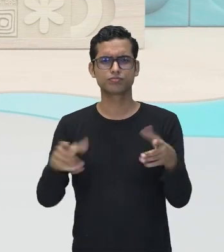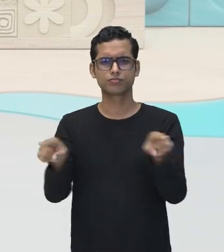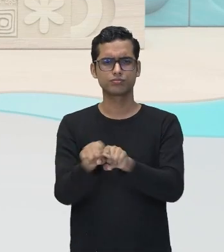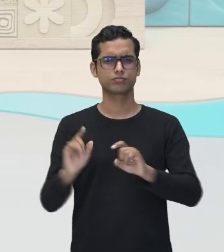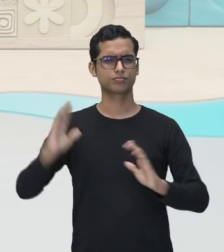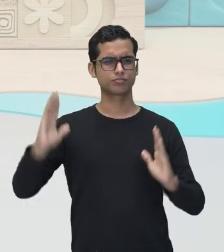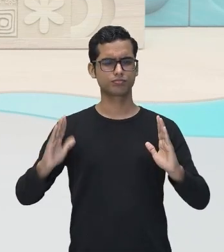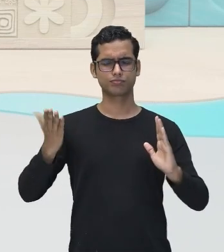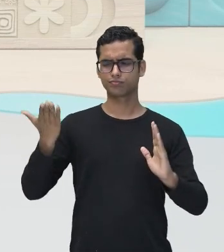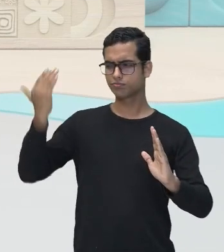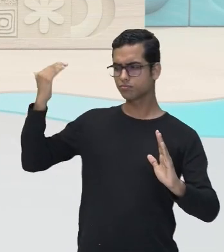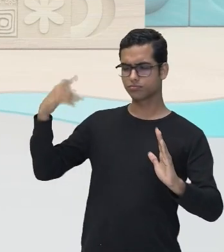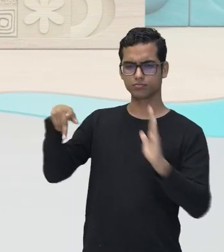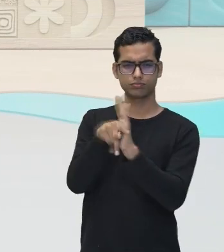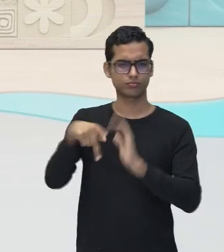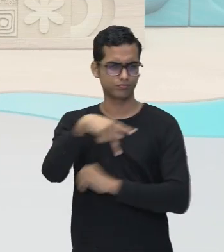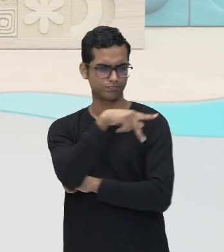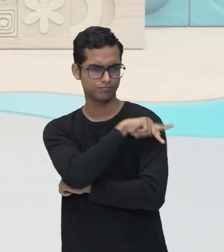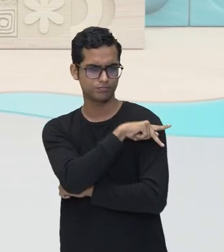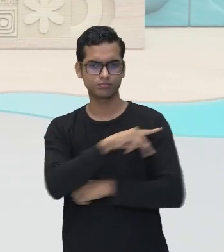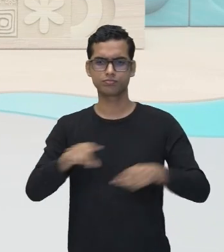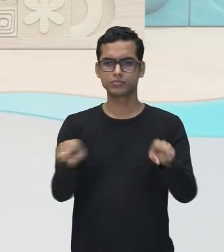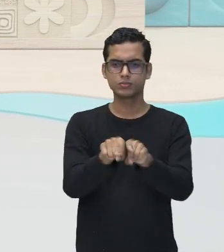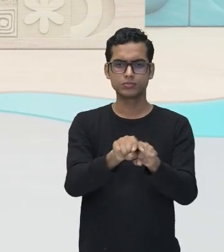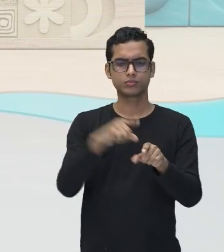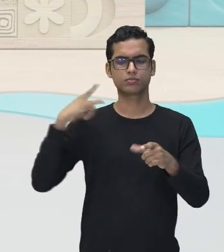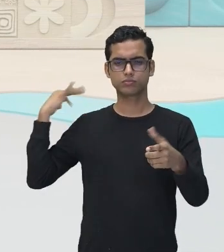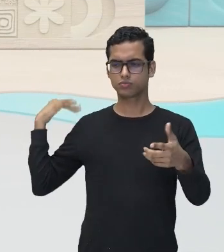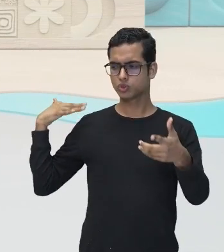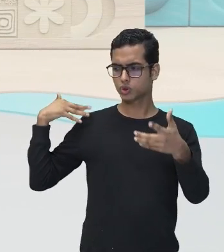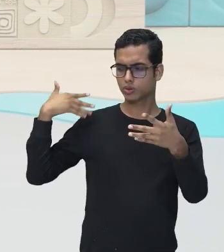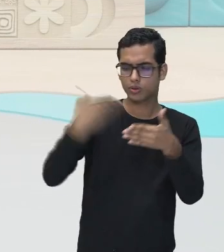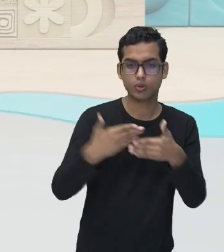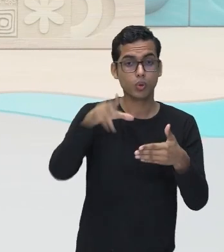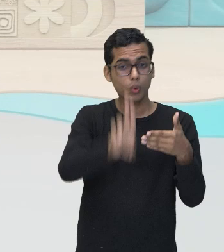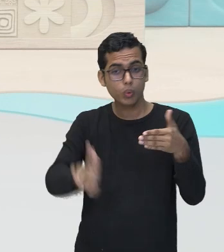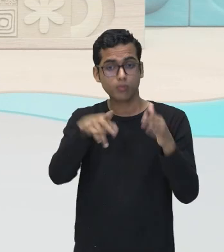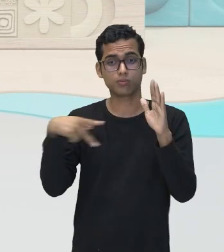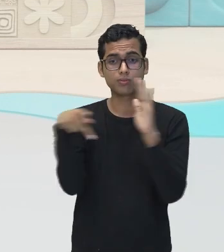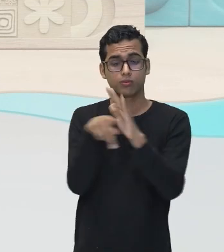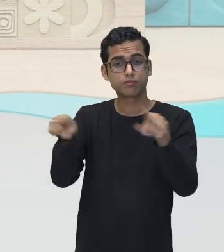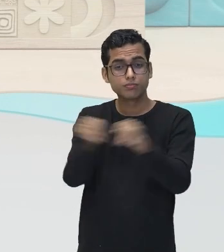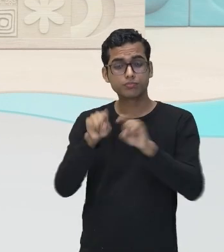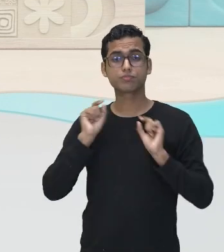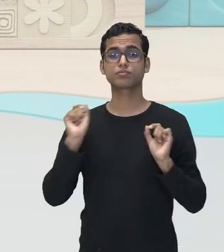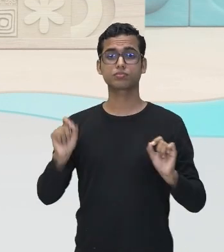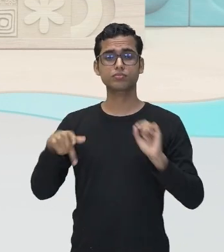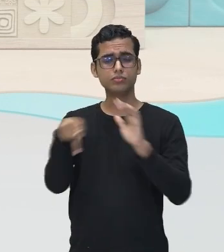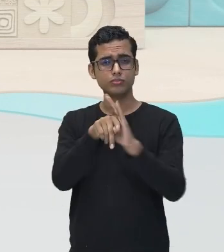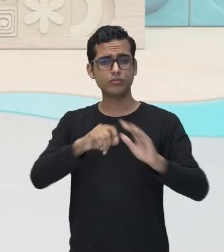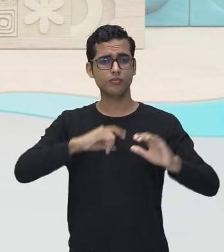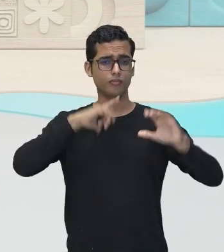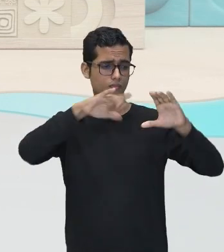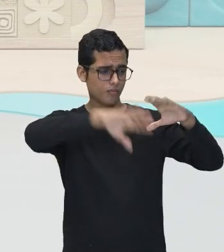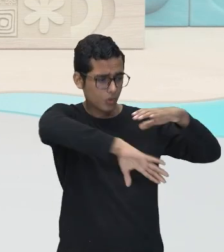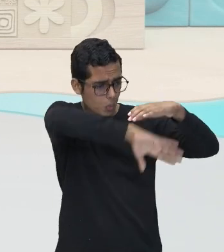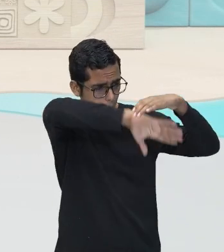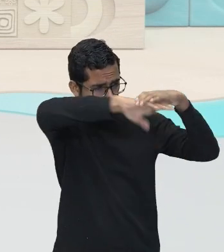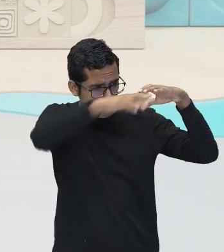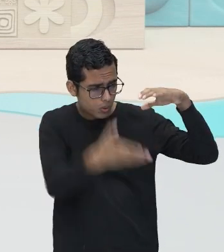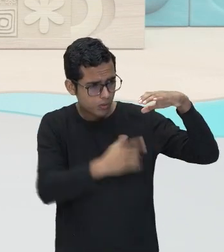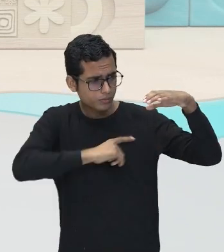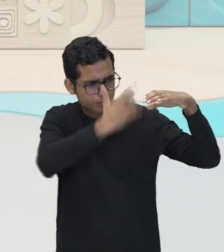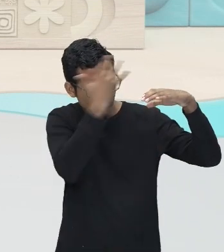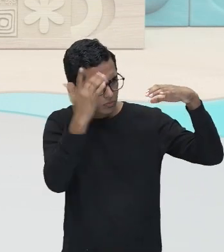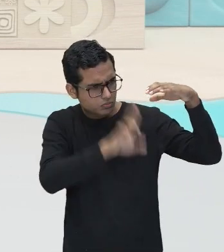na pré-história. E eles já usavam suporte, ou seja, a parede das cavernas, como suporte de pintura. E